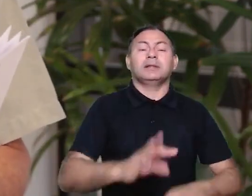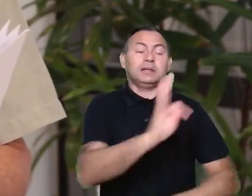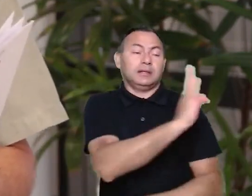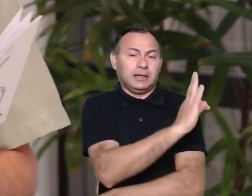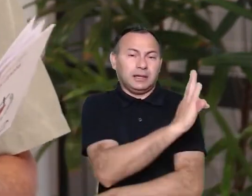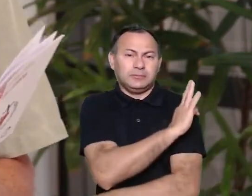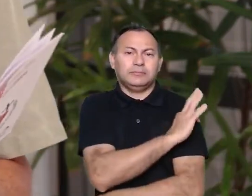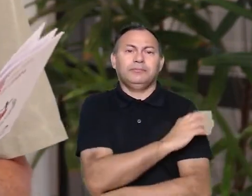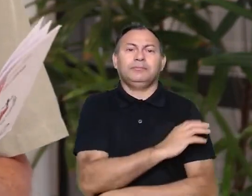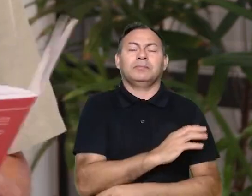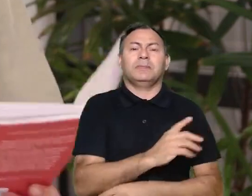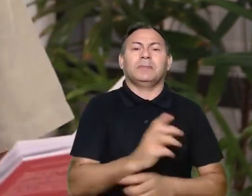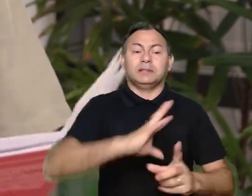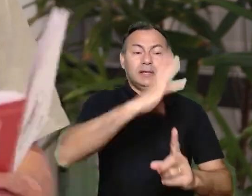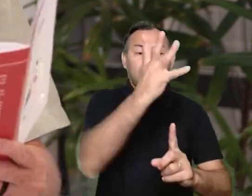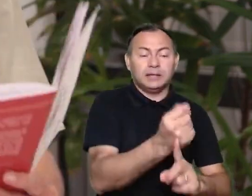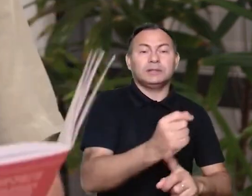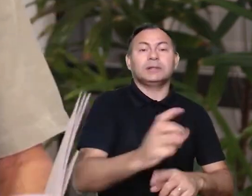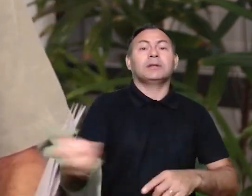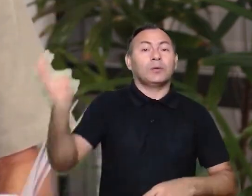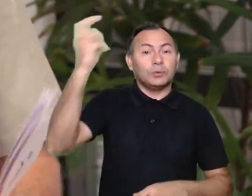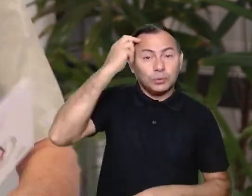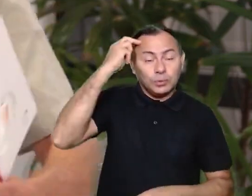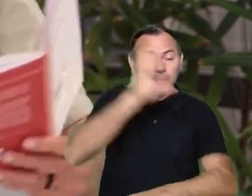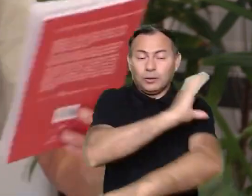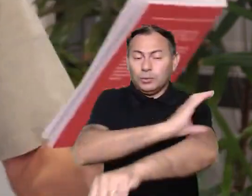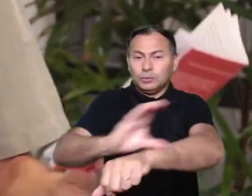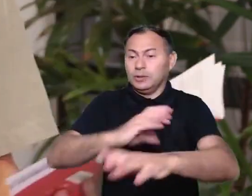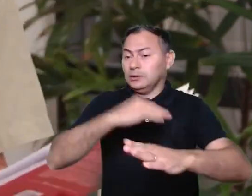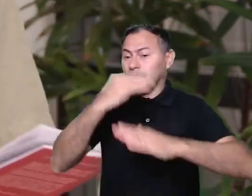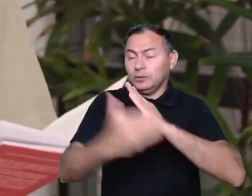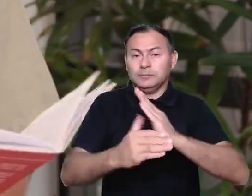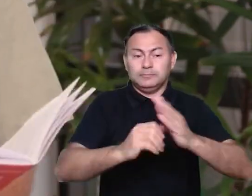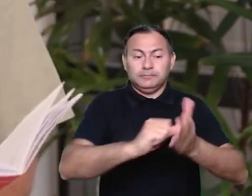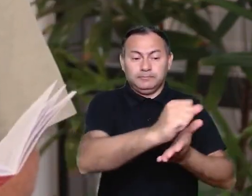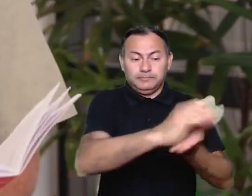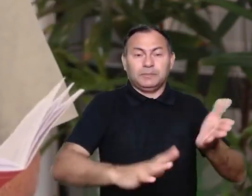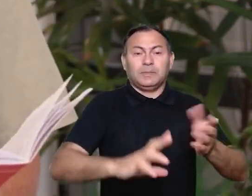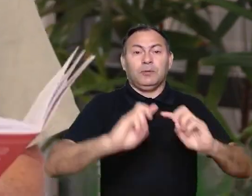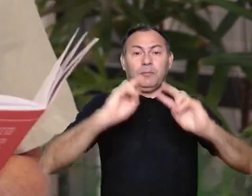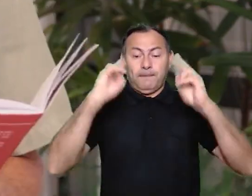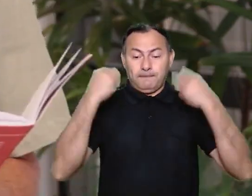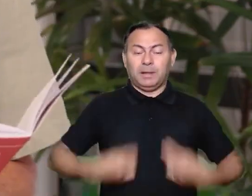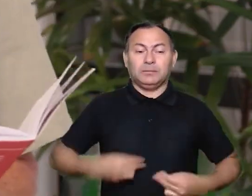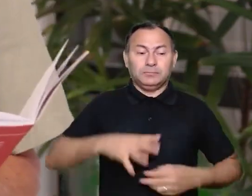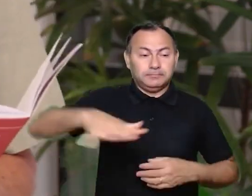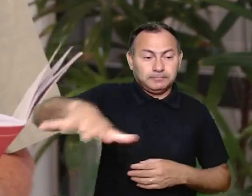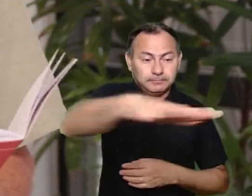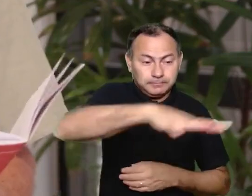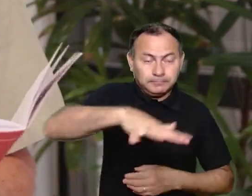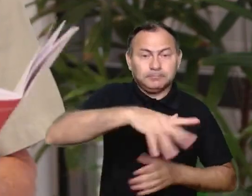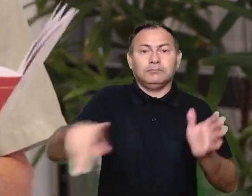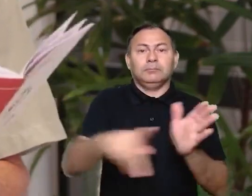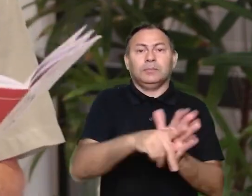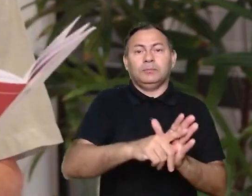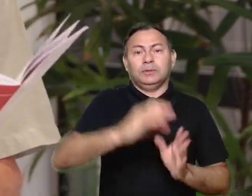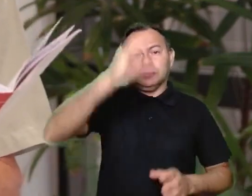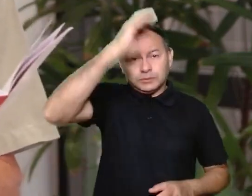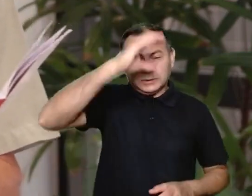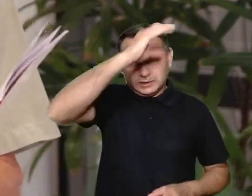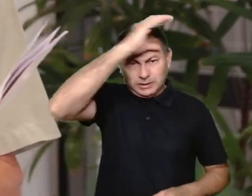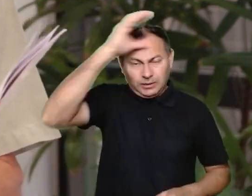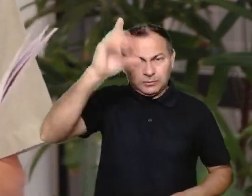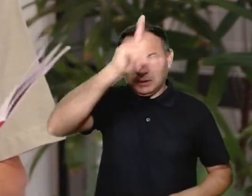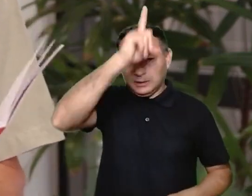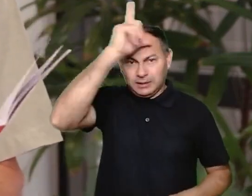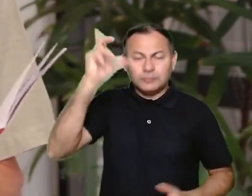da técnica, das artes, da cultura. Todo o âmbito de atividade humana é o campo próprio dos